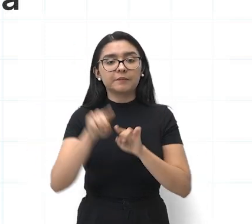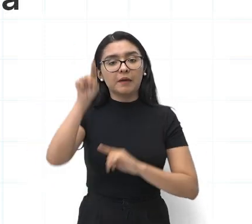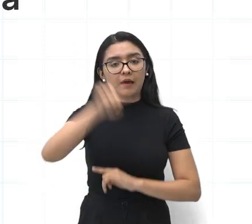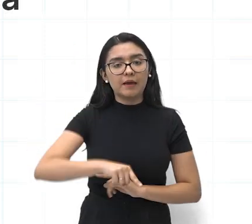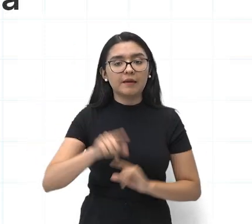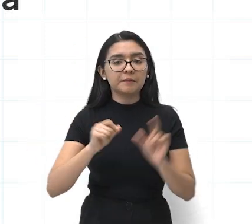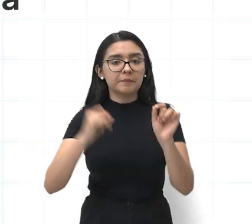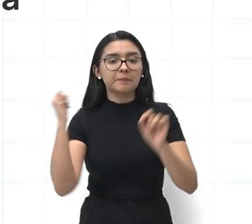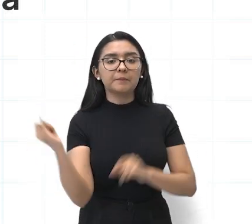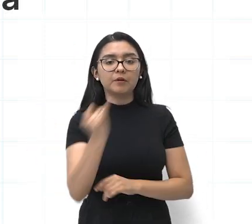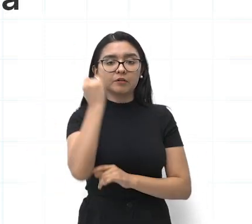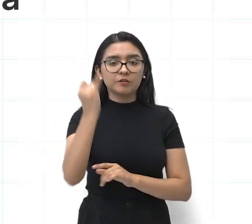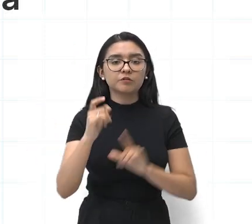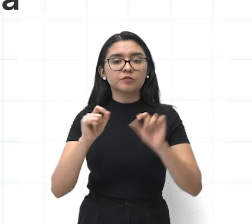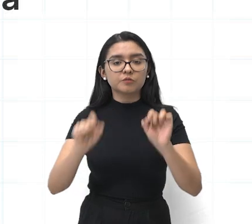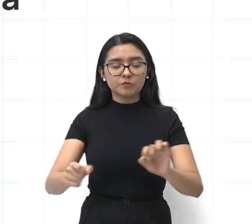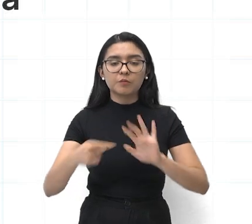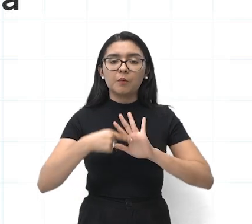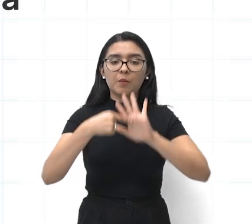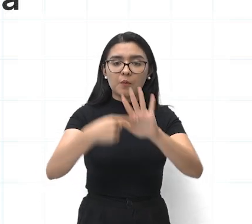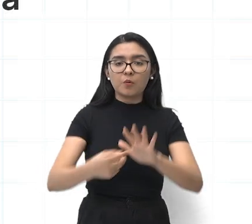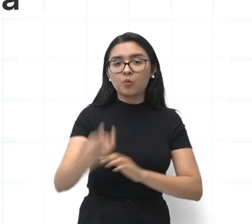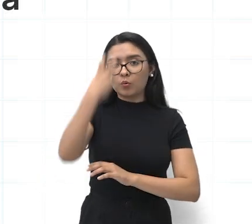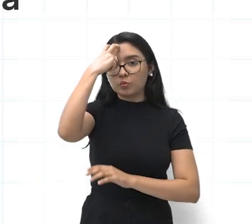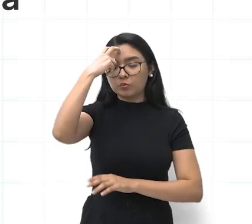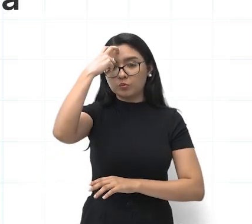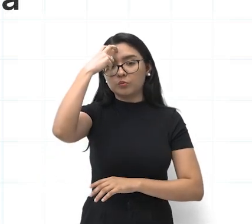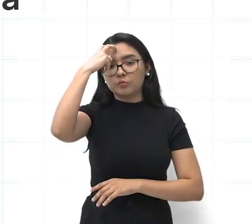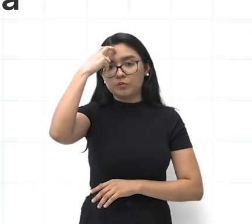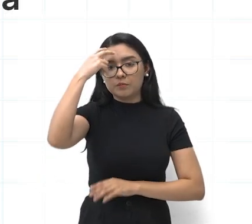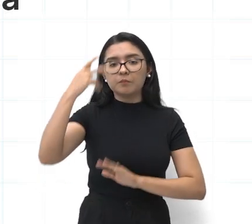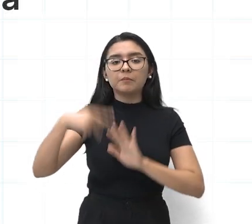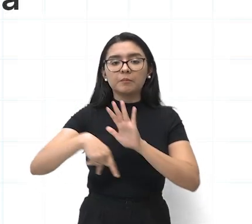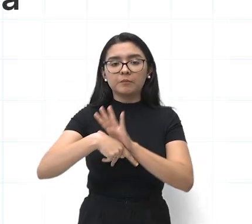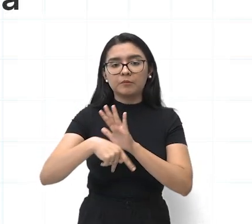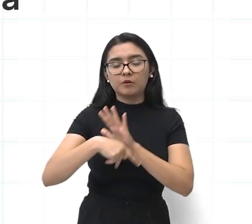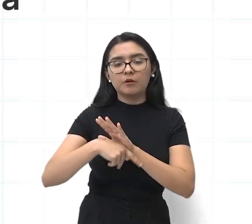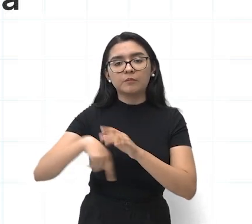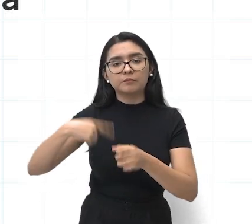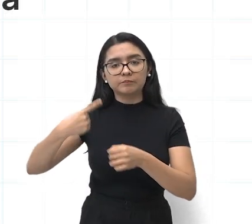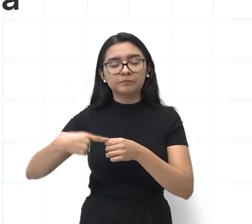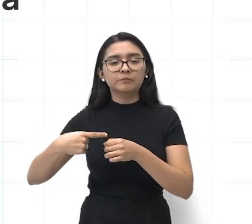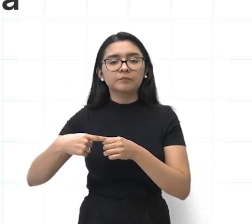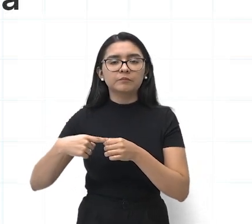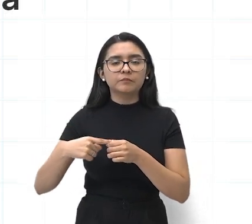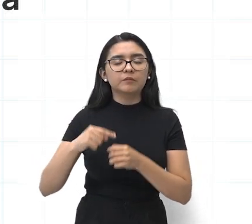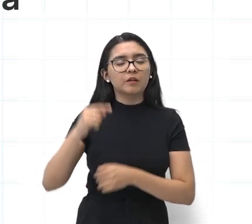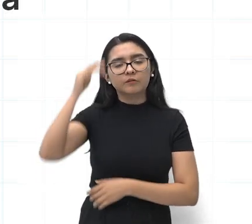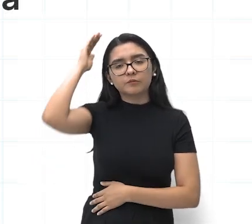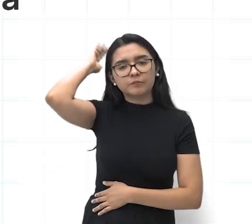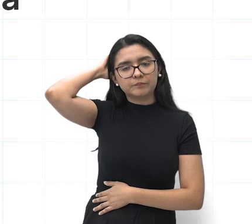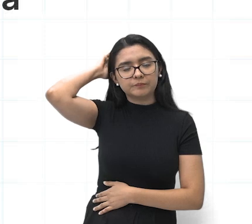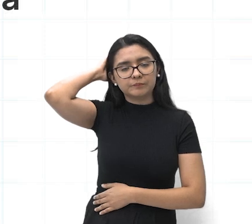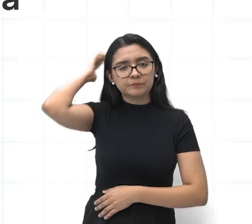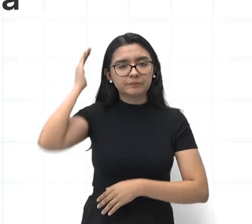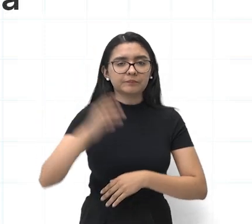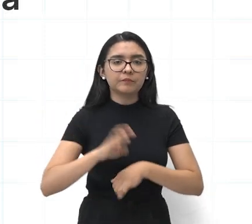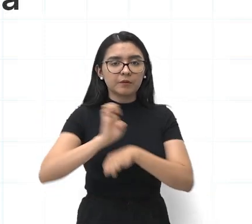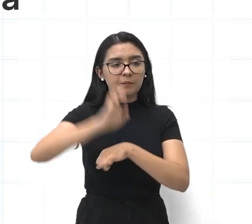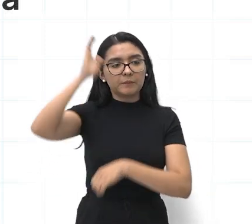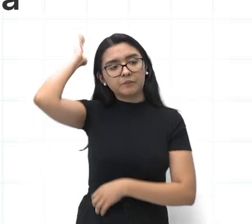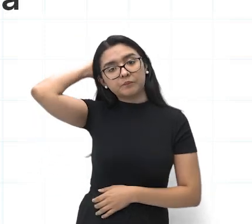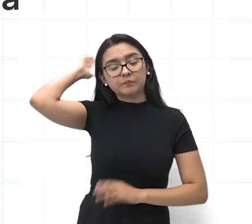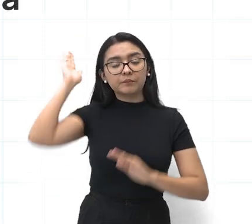uma importante manifestação cultural e regional do interior do estado do Pará.